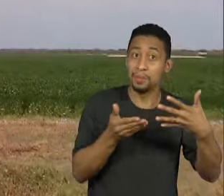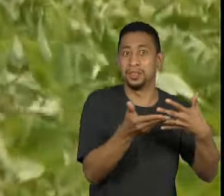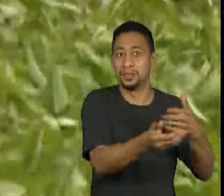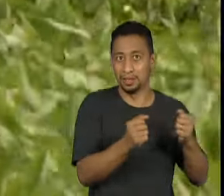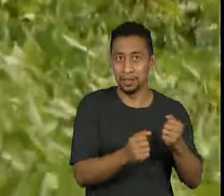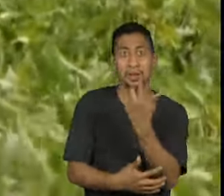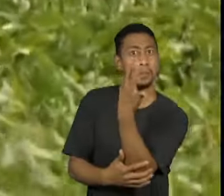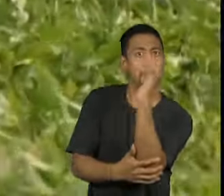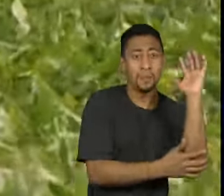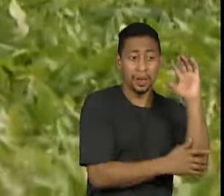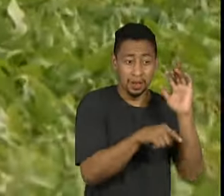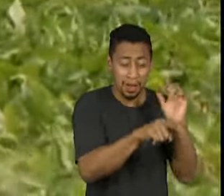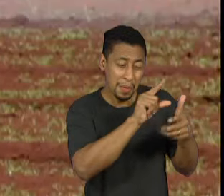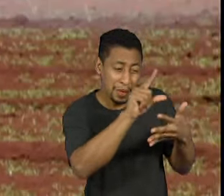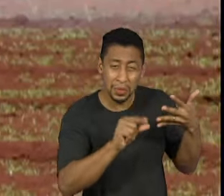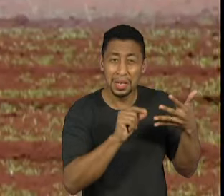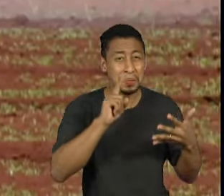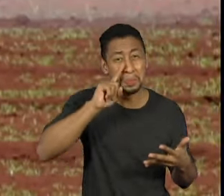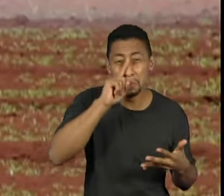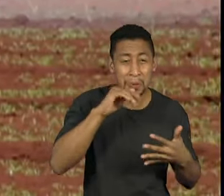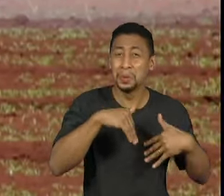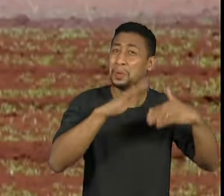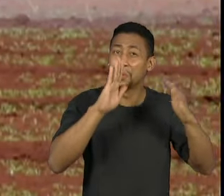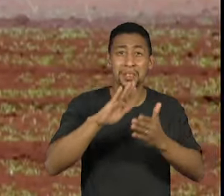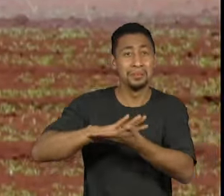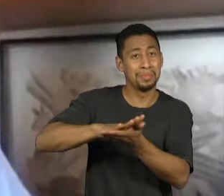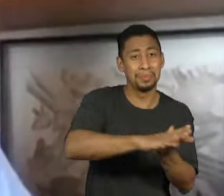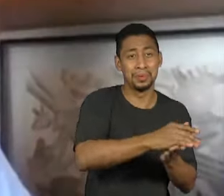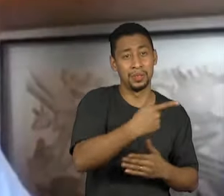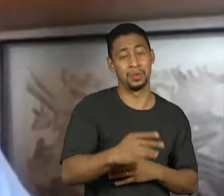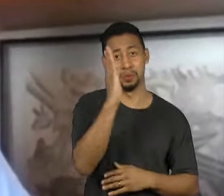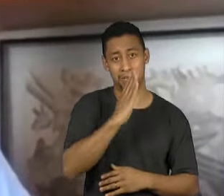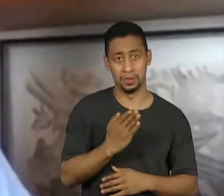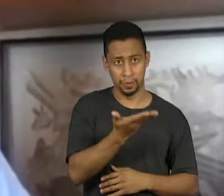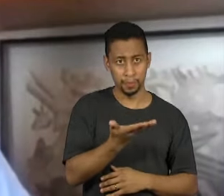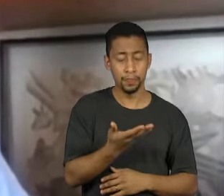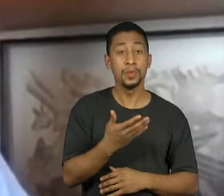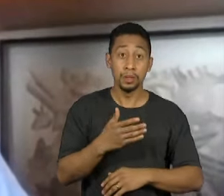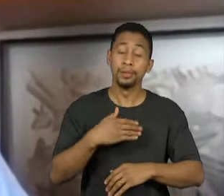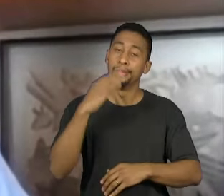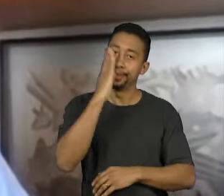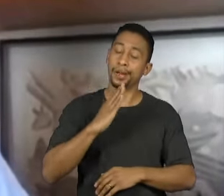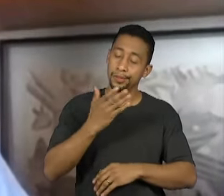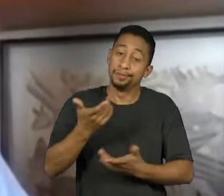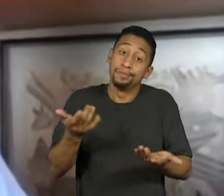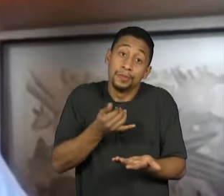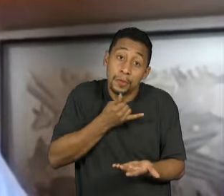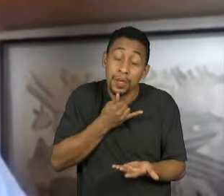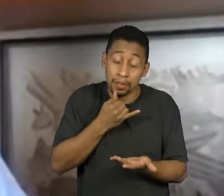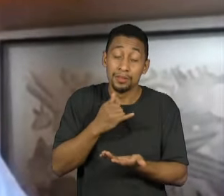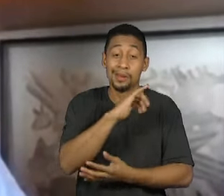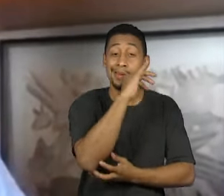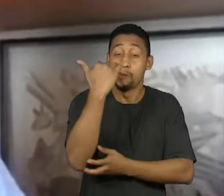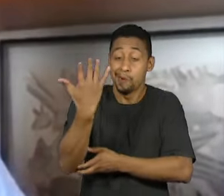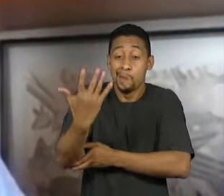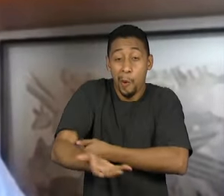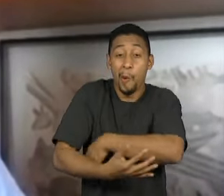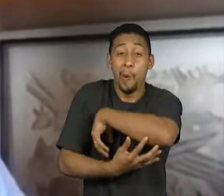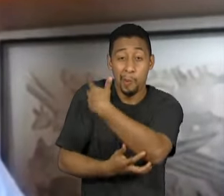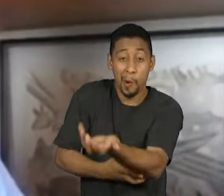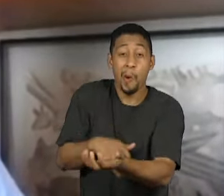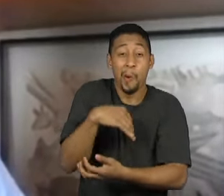mais ameaçado e devastado do Brasil. A gente está desmatando para essa pequena riqueza ficar na mão de